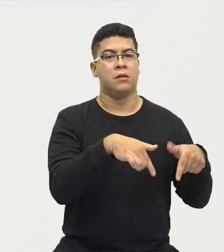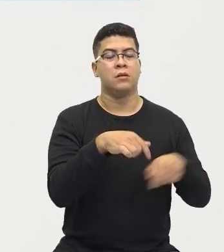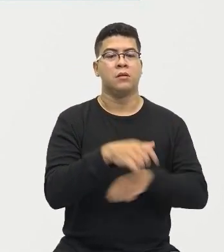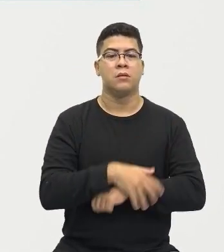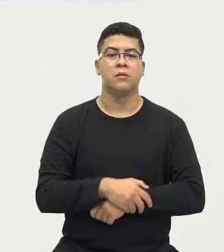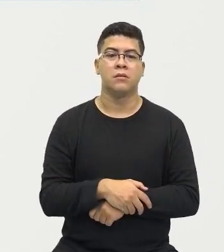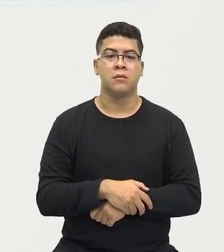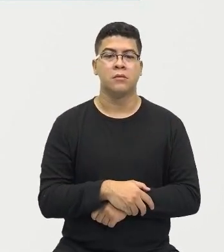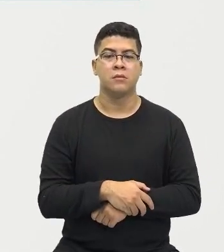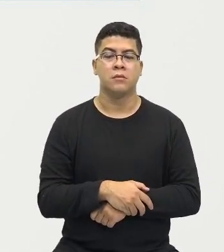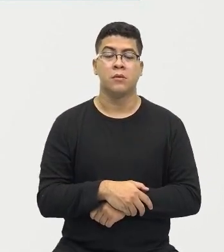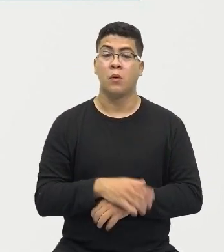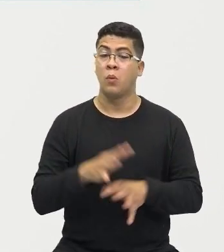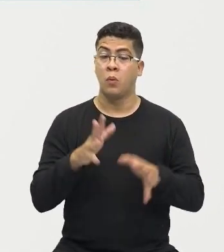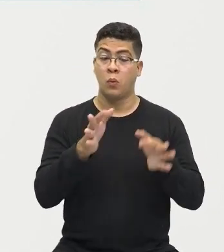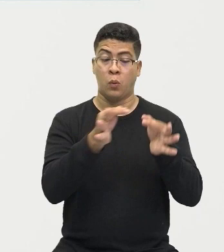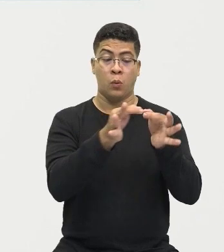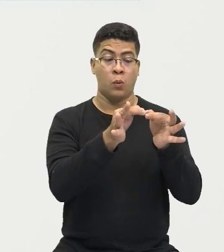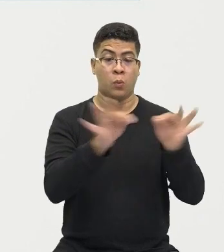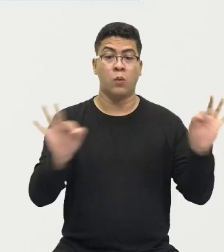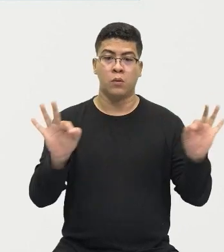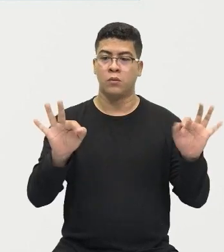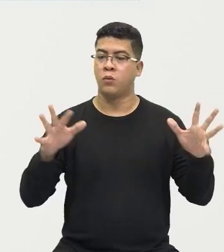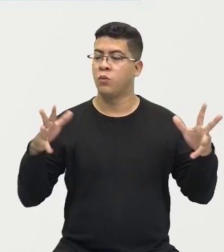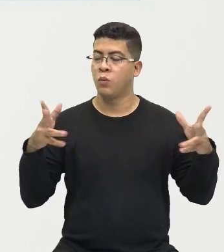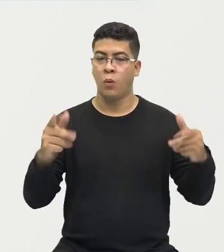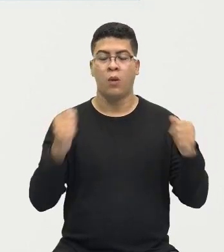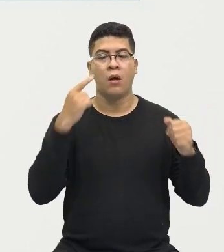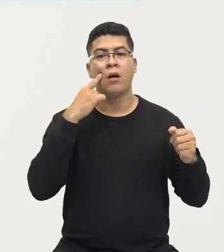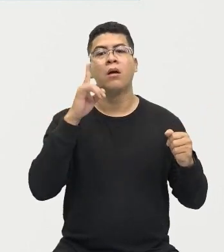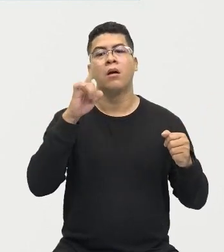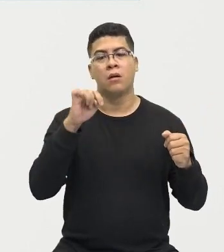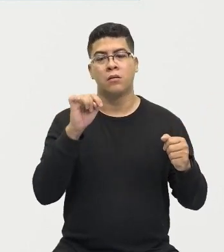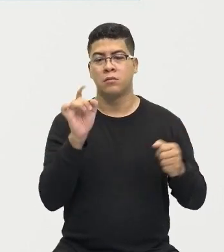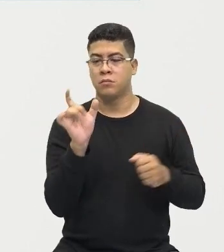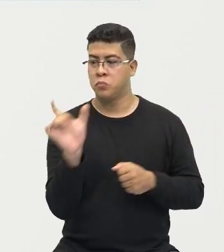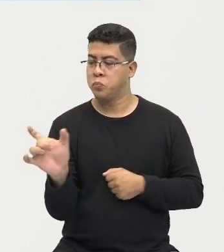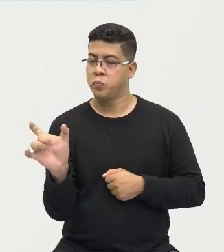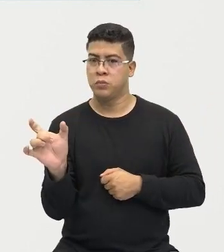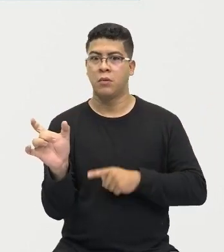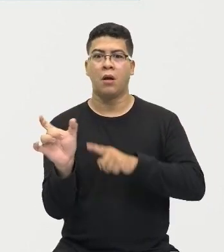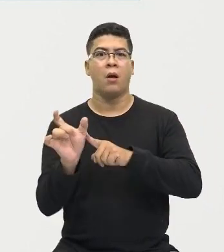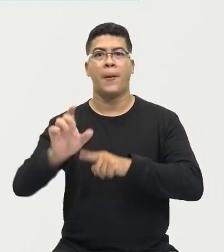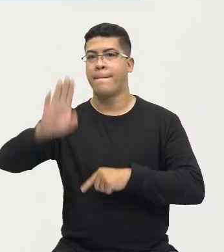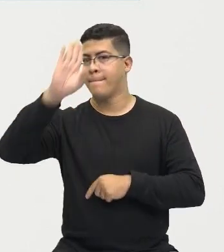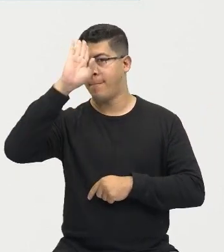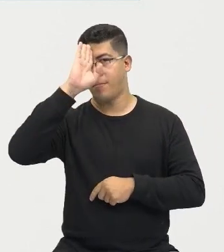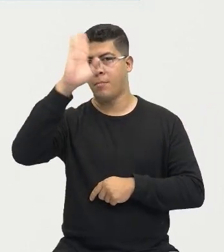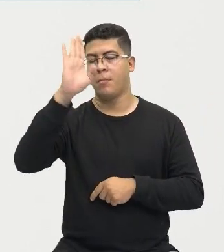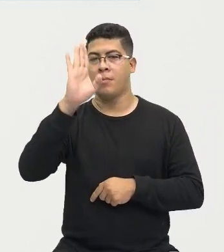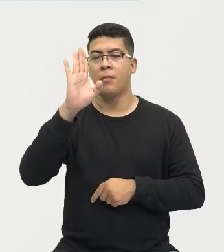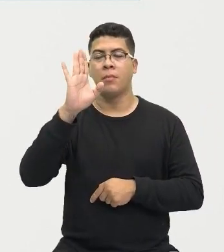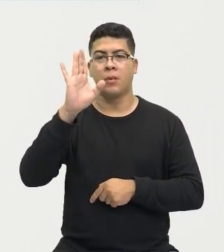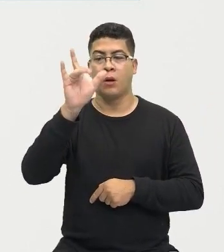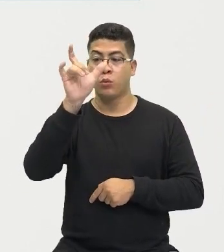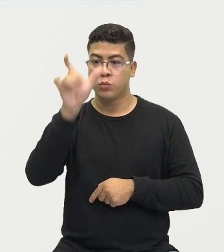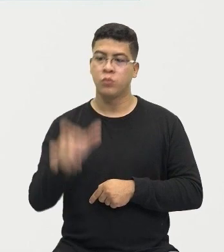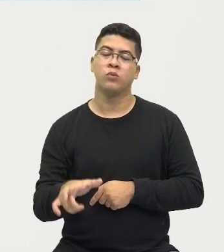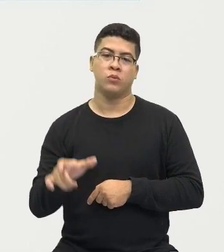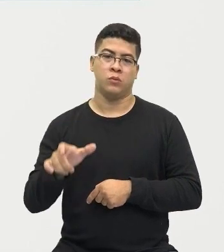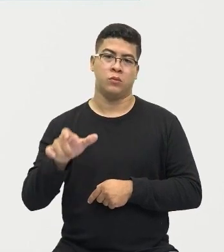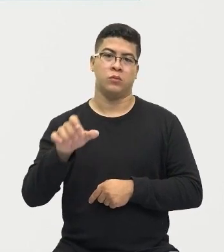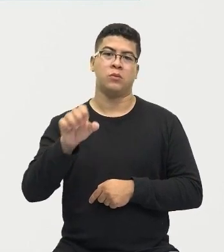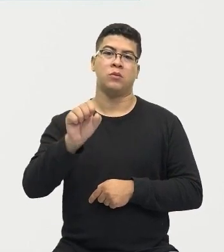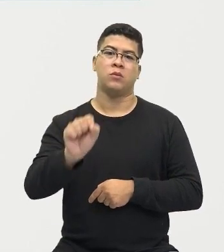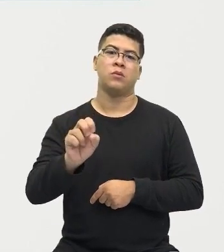aqui, ela está fazendo papel de sujeito para a oração principal. É necessário que eles